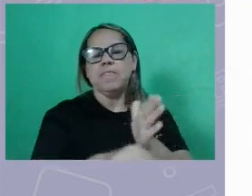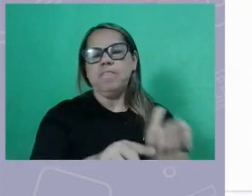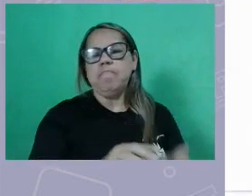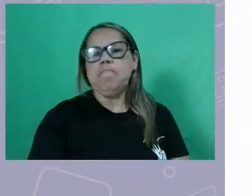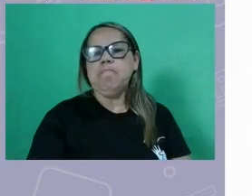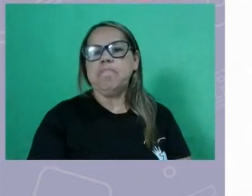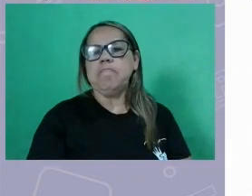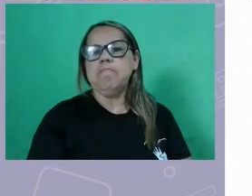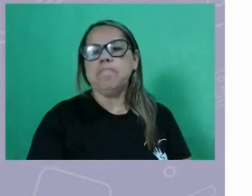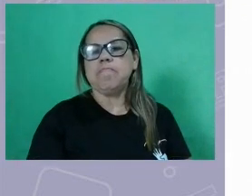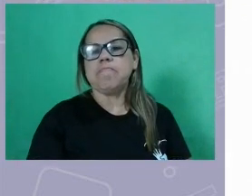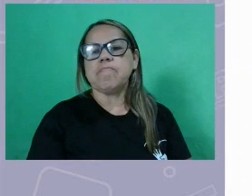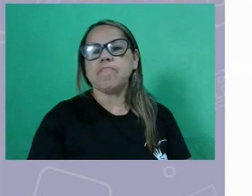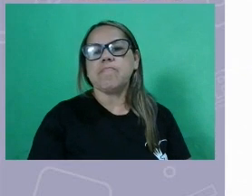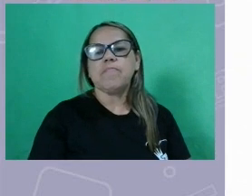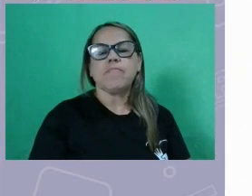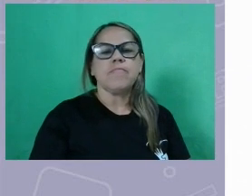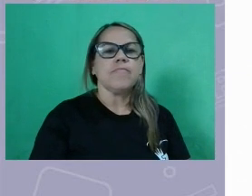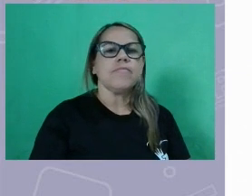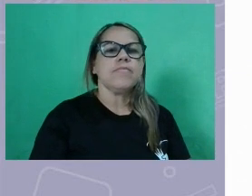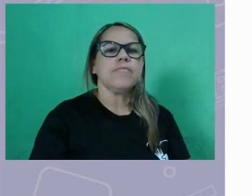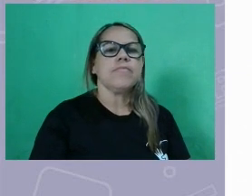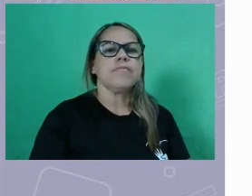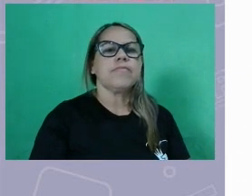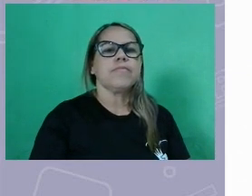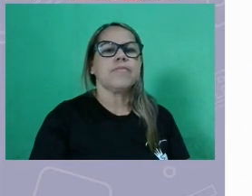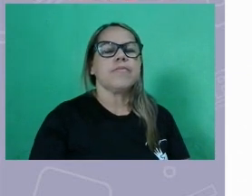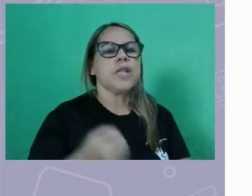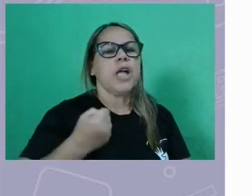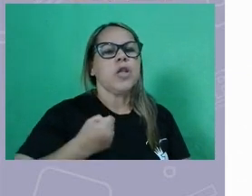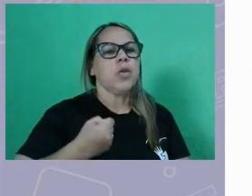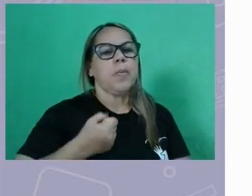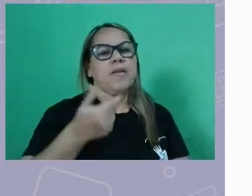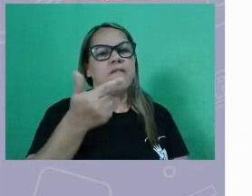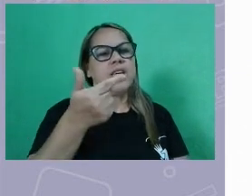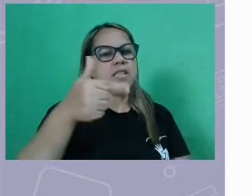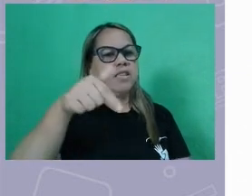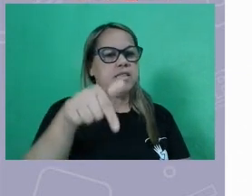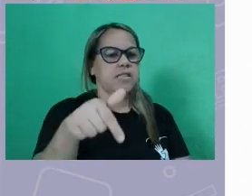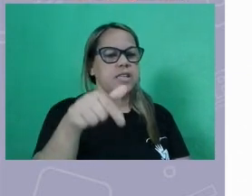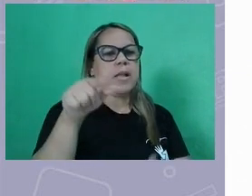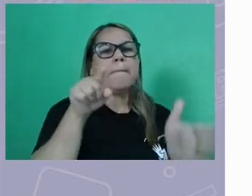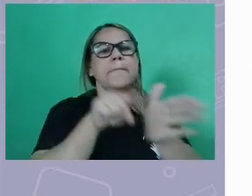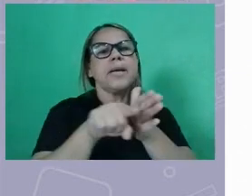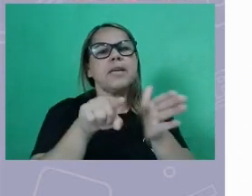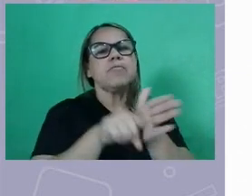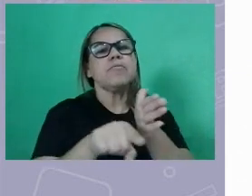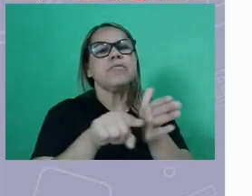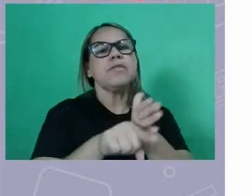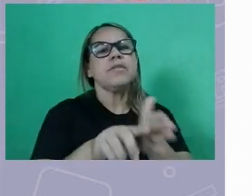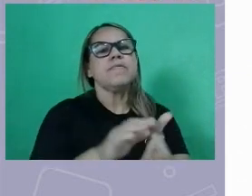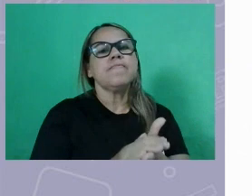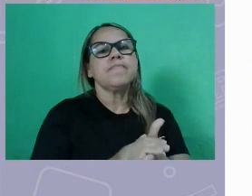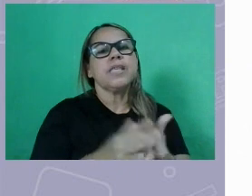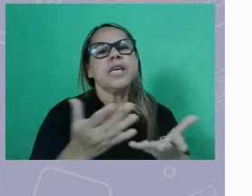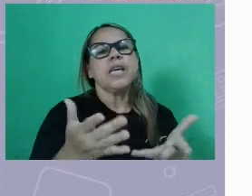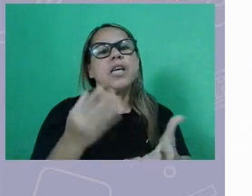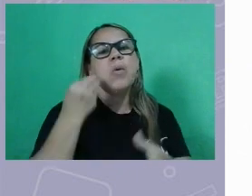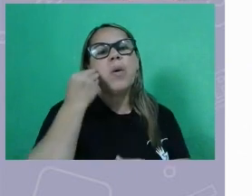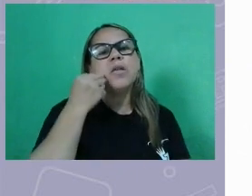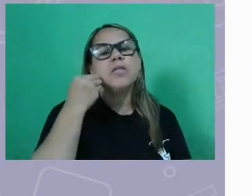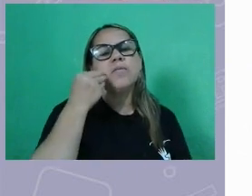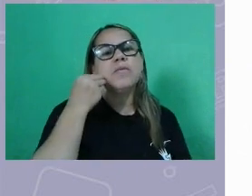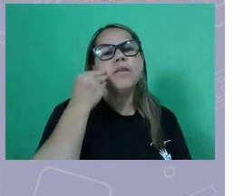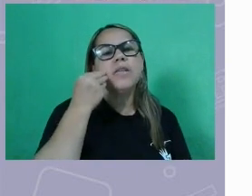próxima questão é a questão de número 27 e diz o seguinte em um experimento